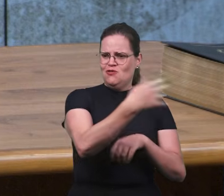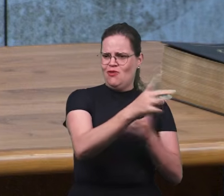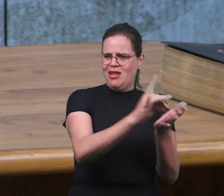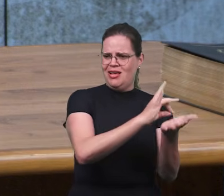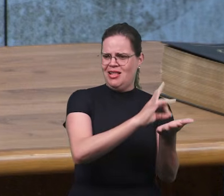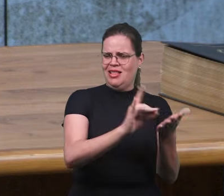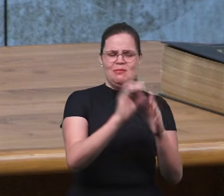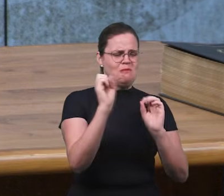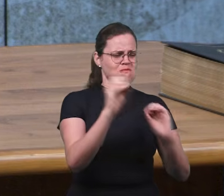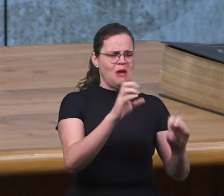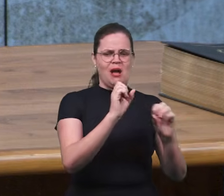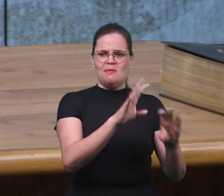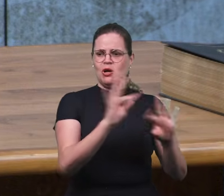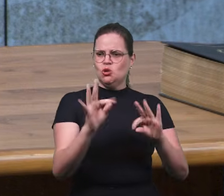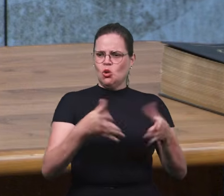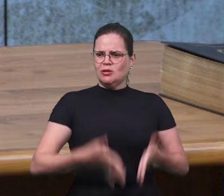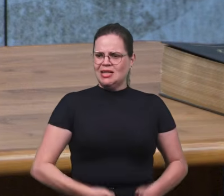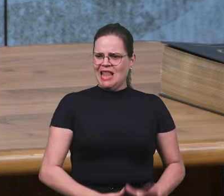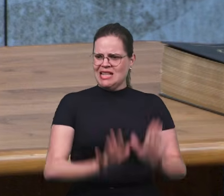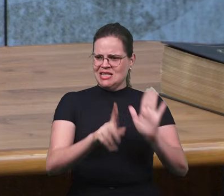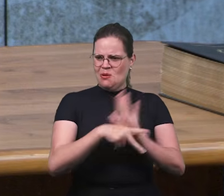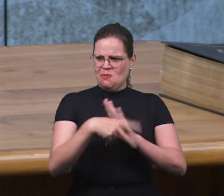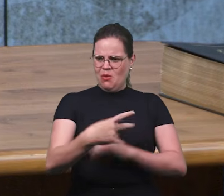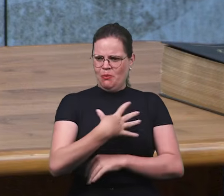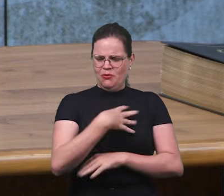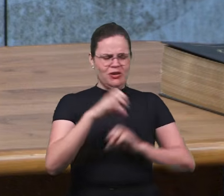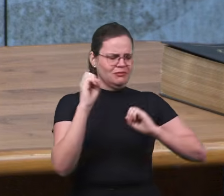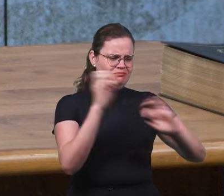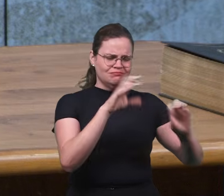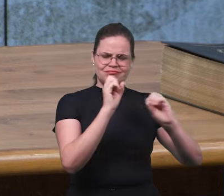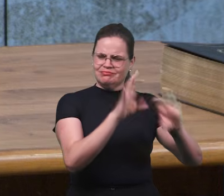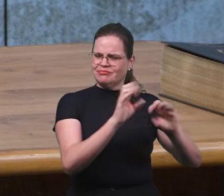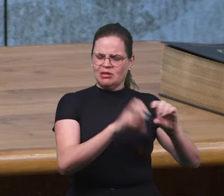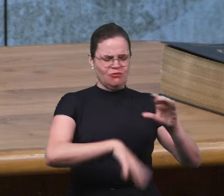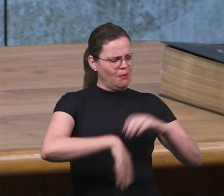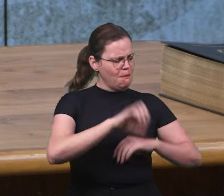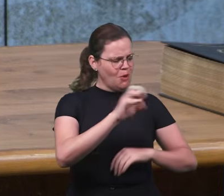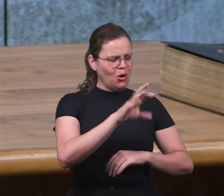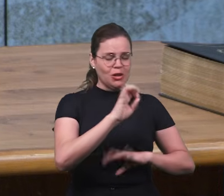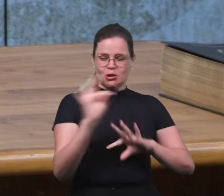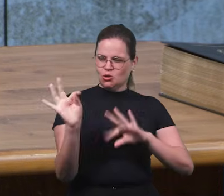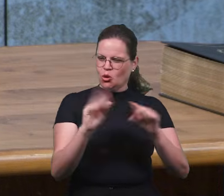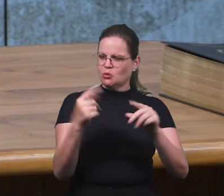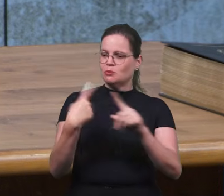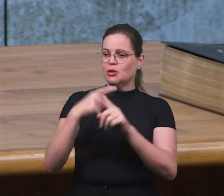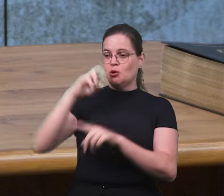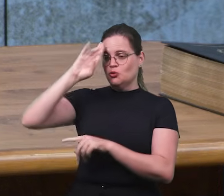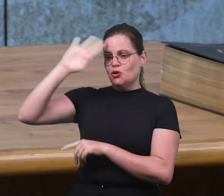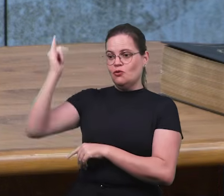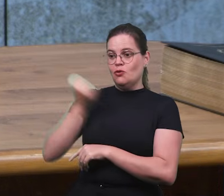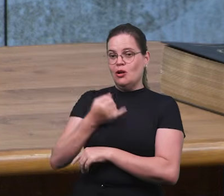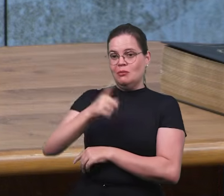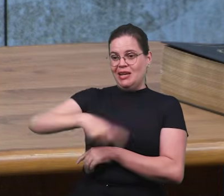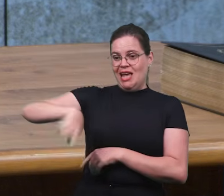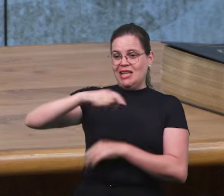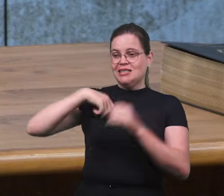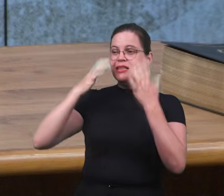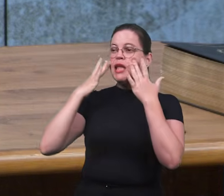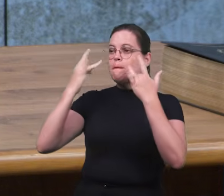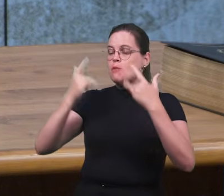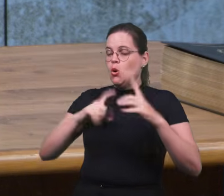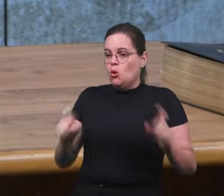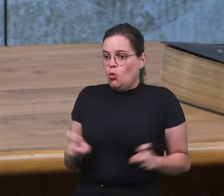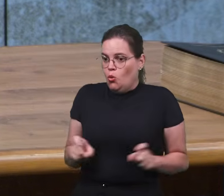tudo o que é nascido delas, conforme ao conselho do Senhor e dos que tremem no mandado do